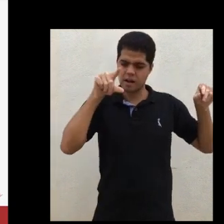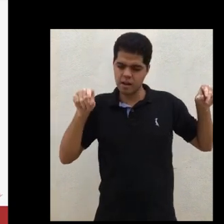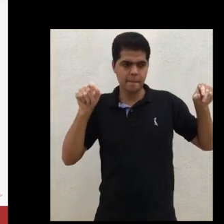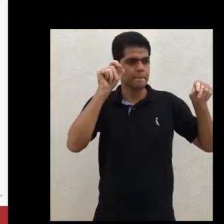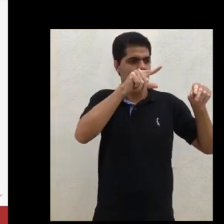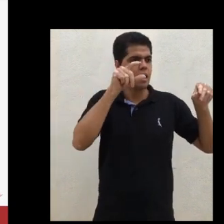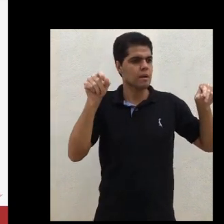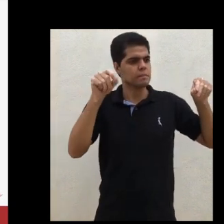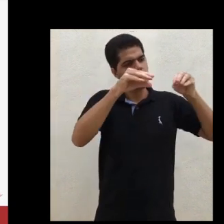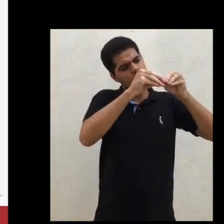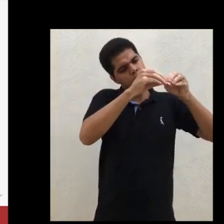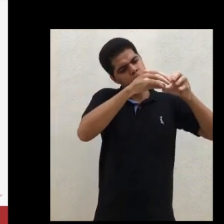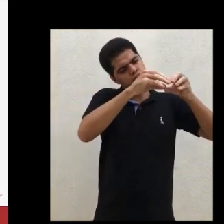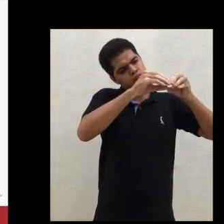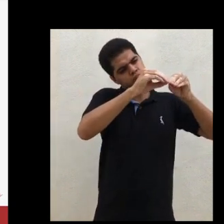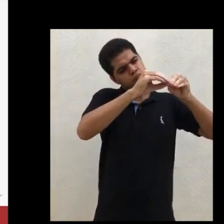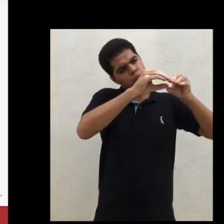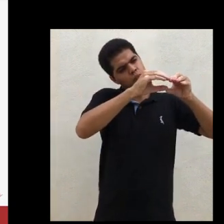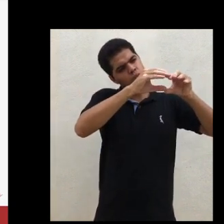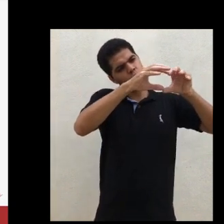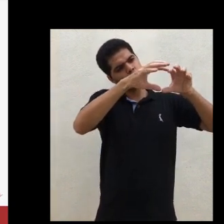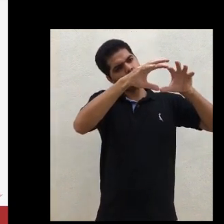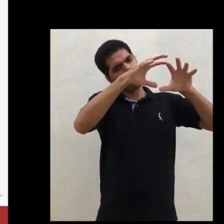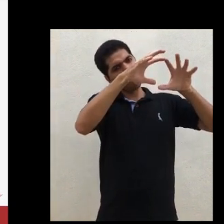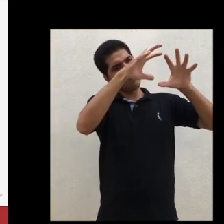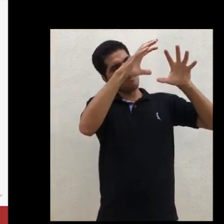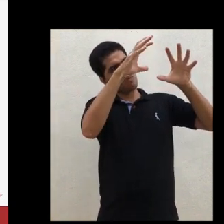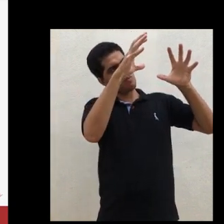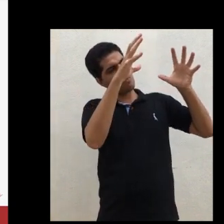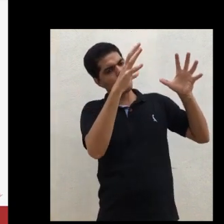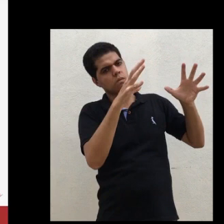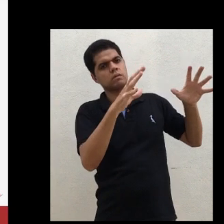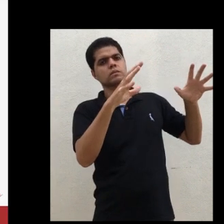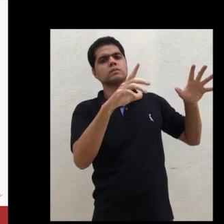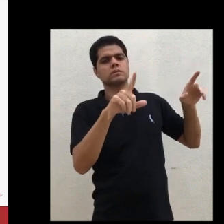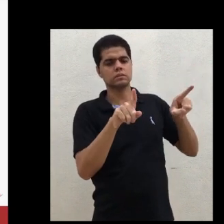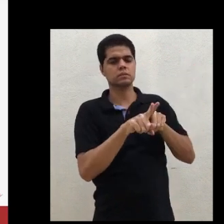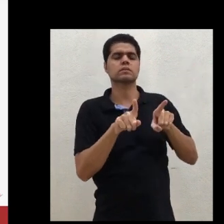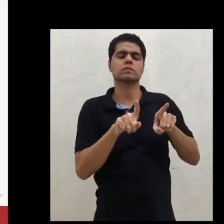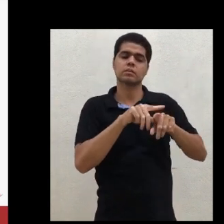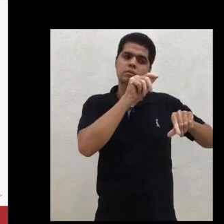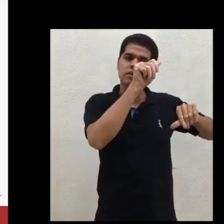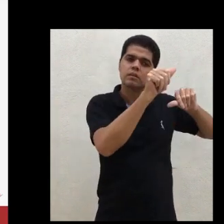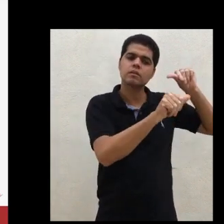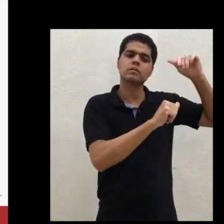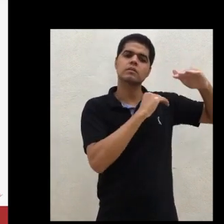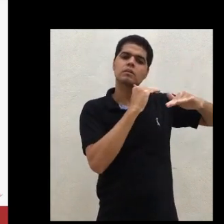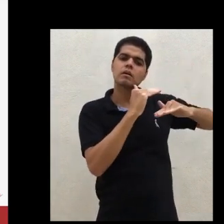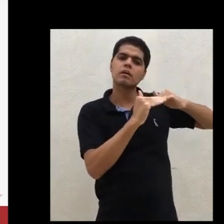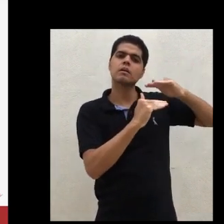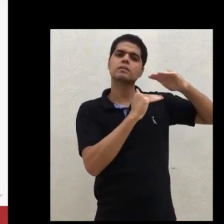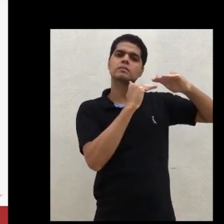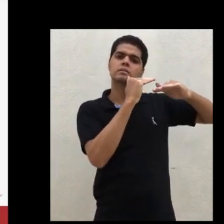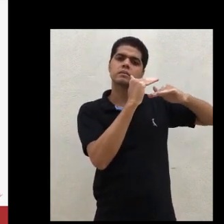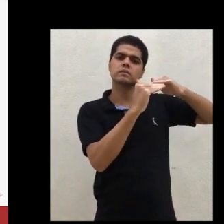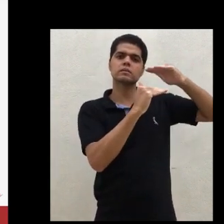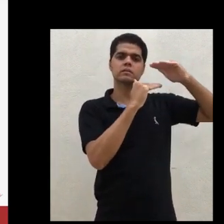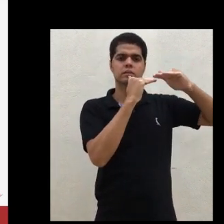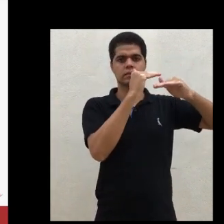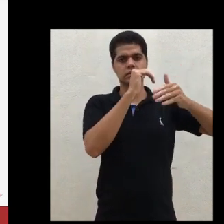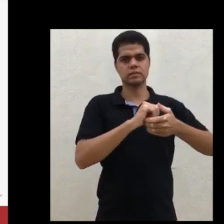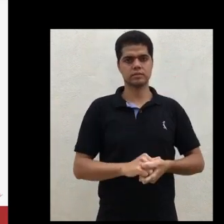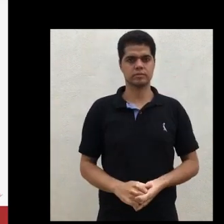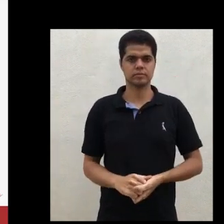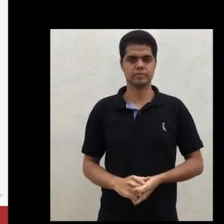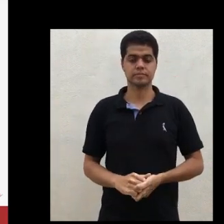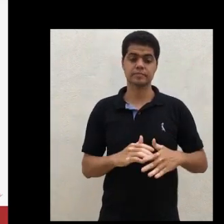adiciona, aquele conjunto de grãozinhos de areia deixa de ser um conjunto de grãozinhos de areia apenas e passa a ser um monte de